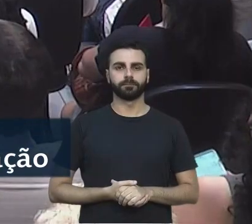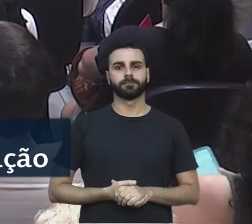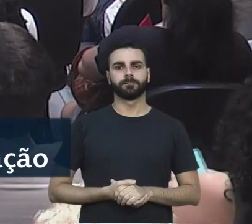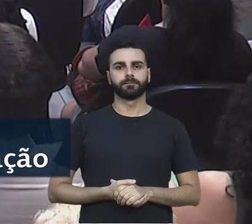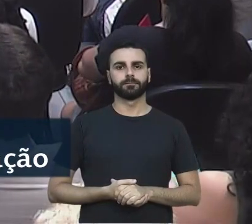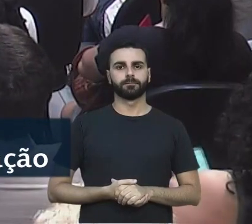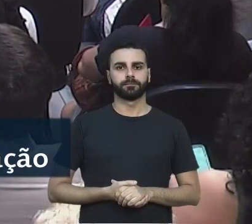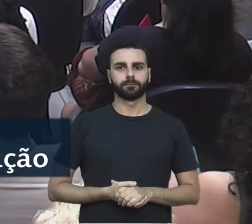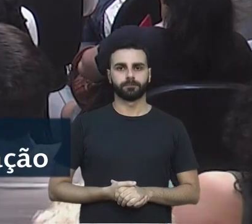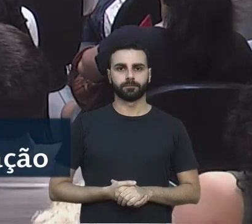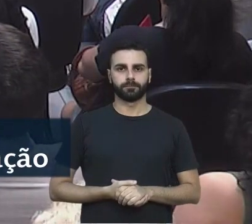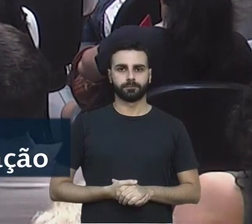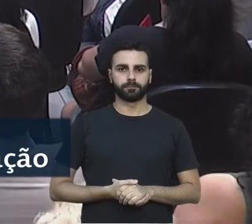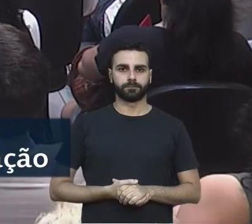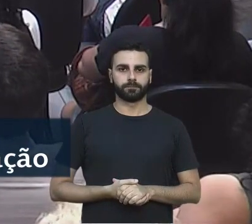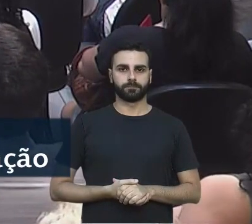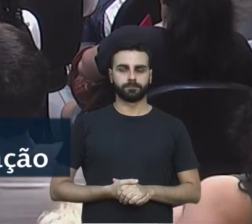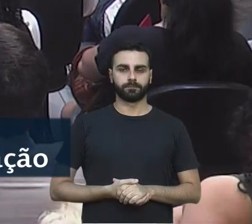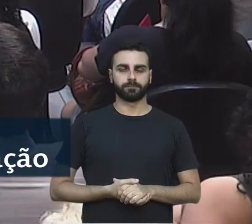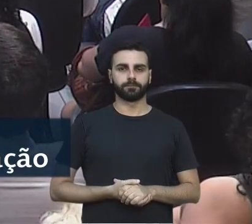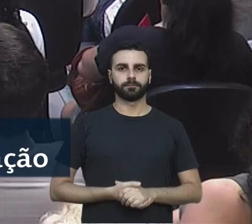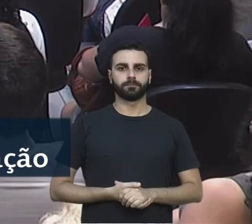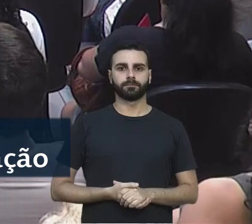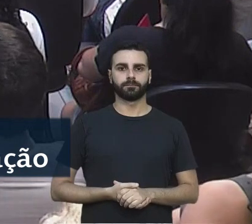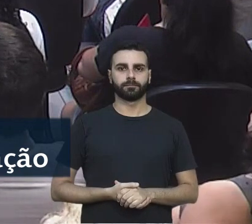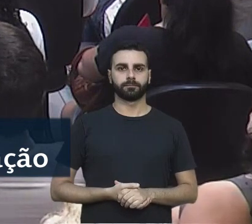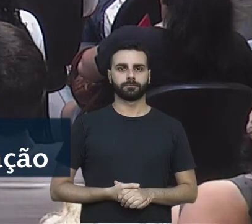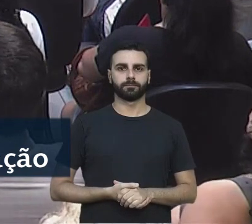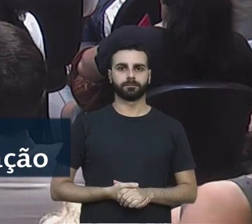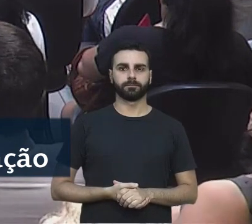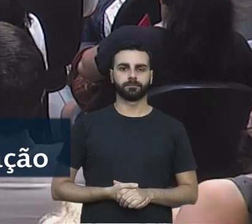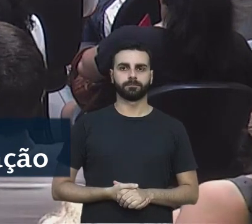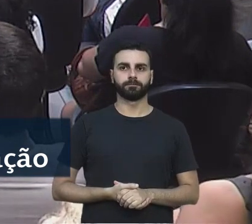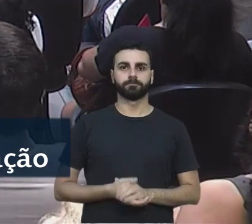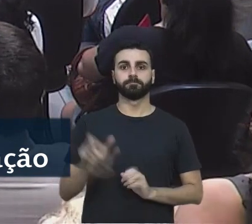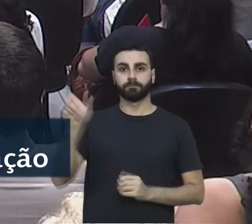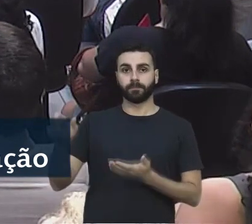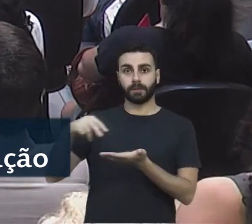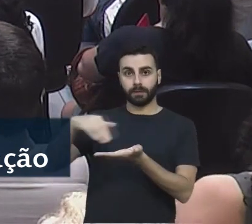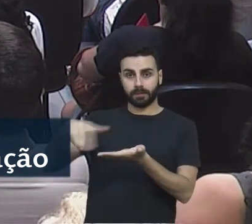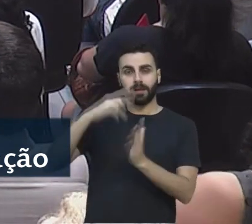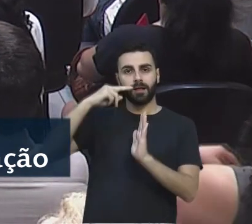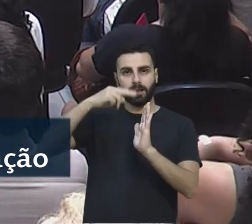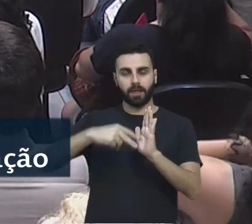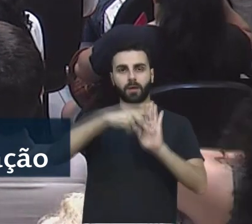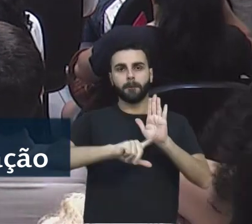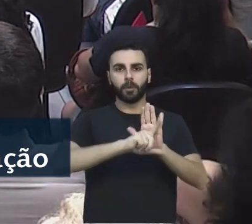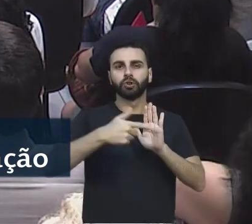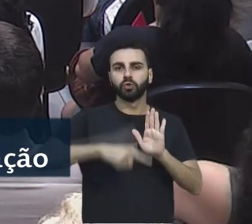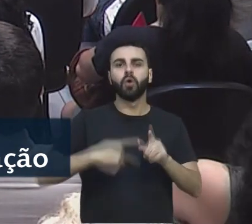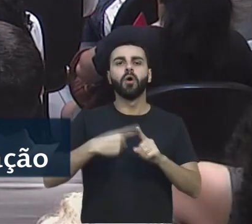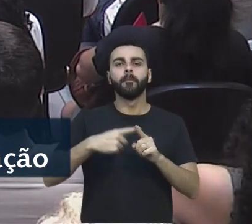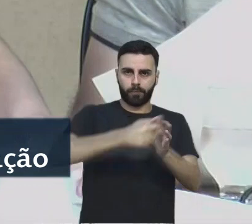alguma e a aquisição das garagens será para diminuir os custos a longo prazo sendo utilizado recursos